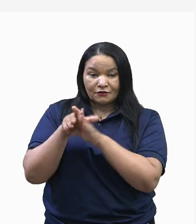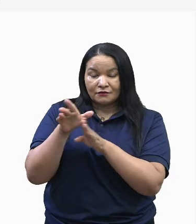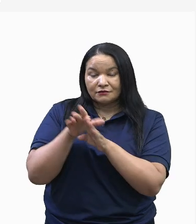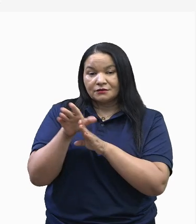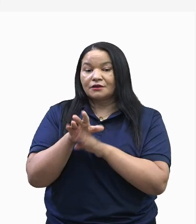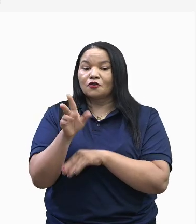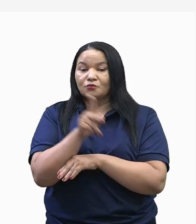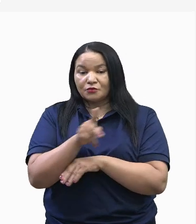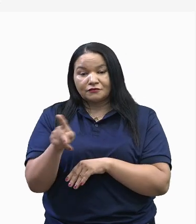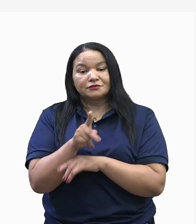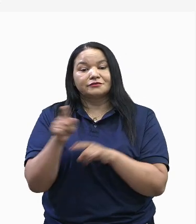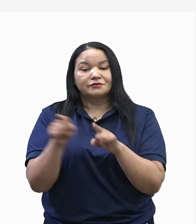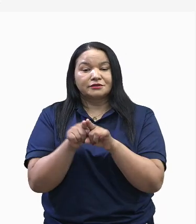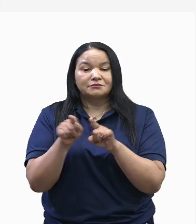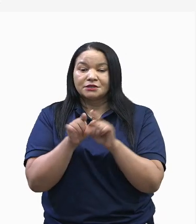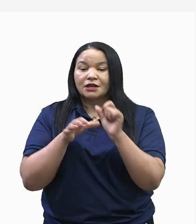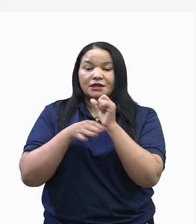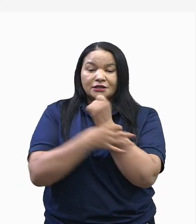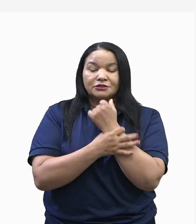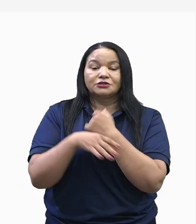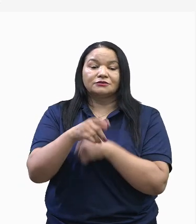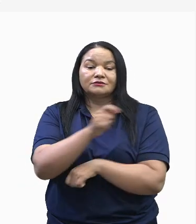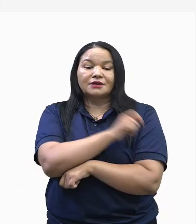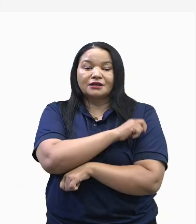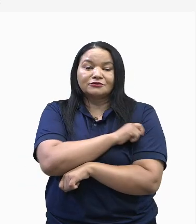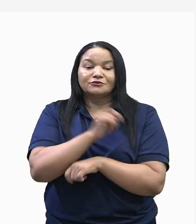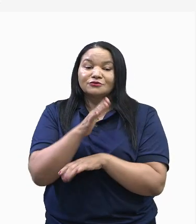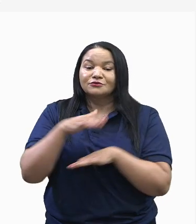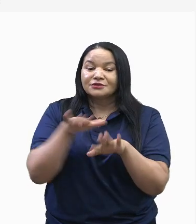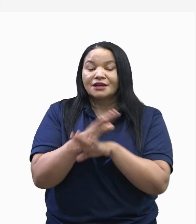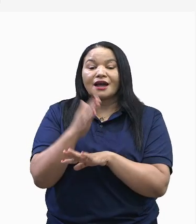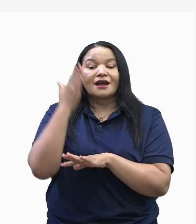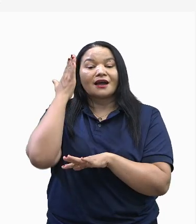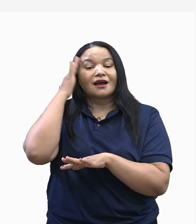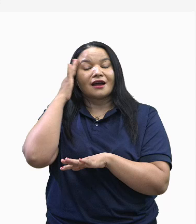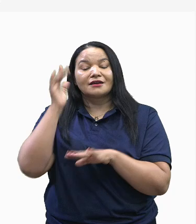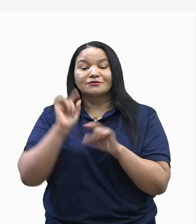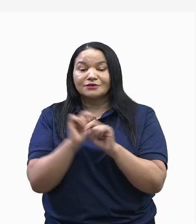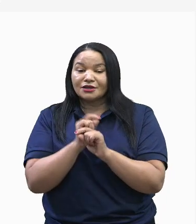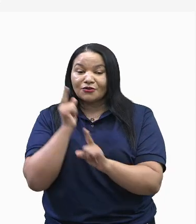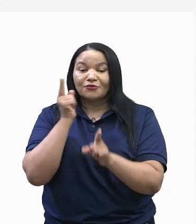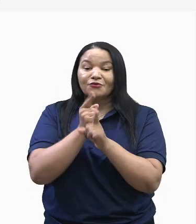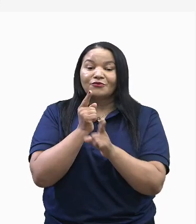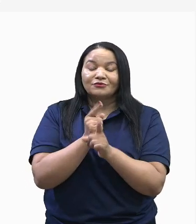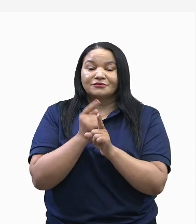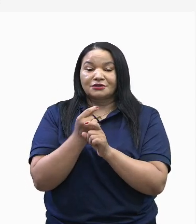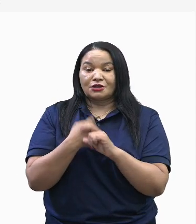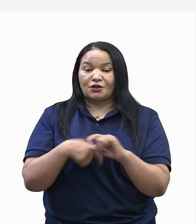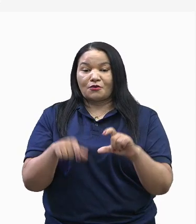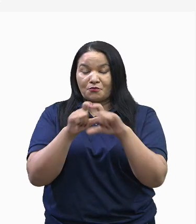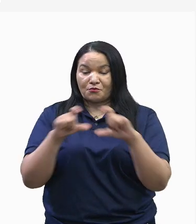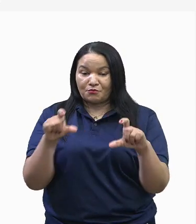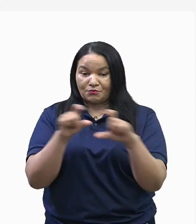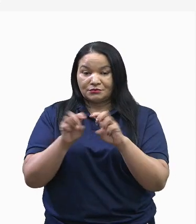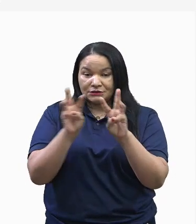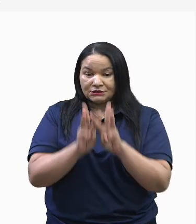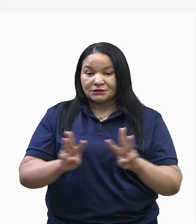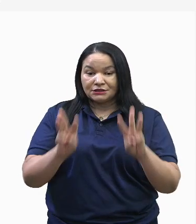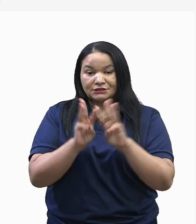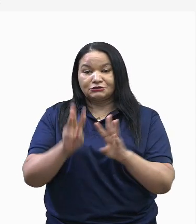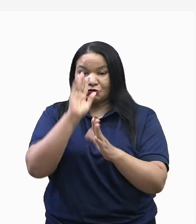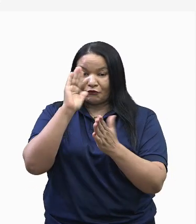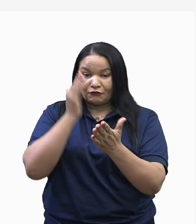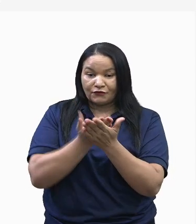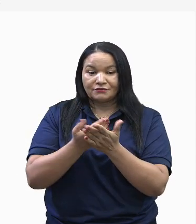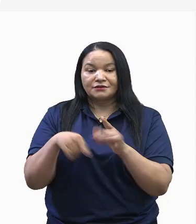pelos educadores, garantindo que os alunos saibam distinguir fontes confiáveis e utilizem